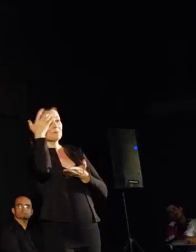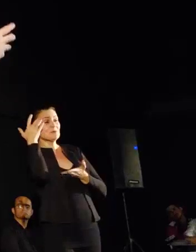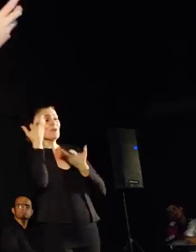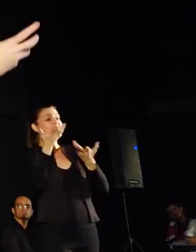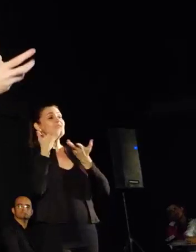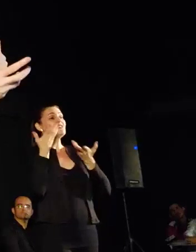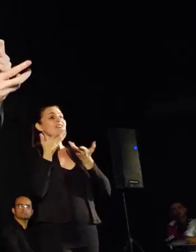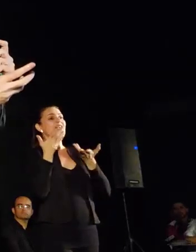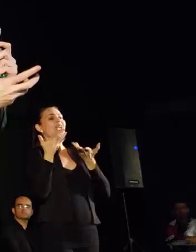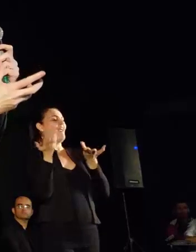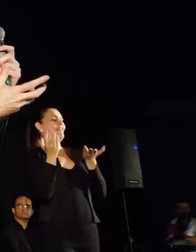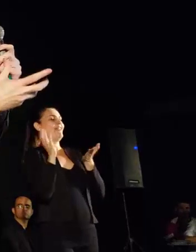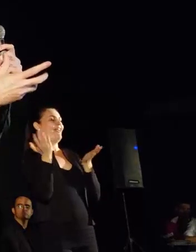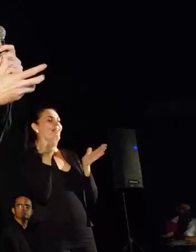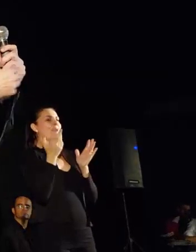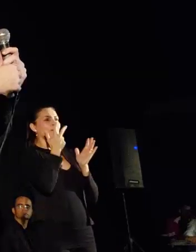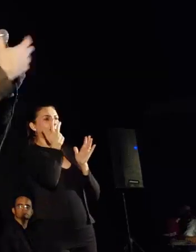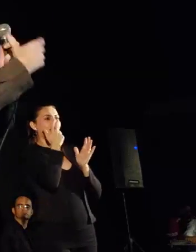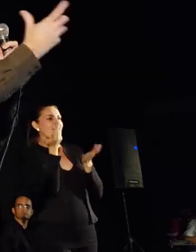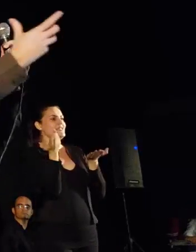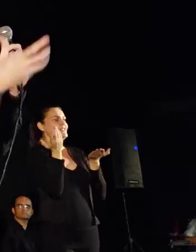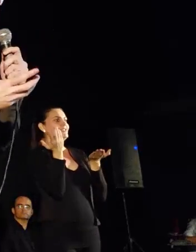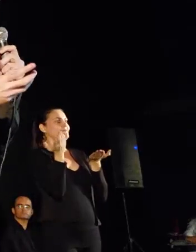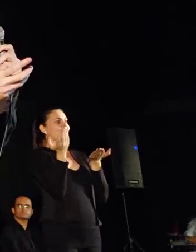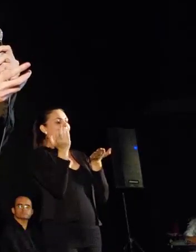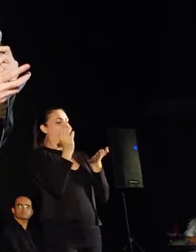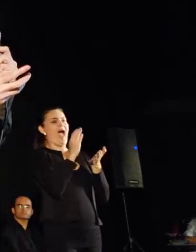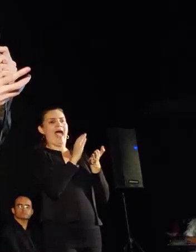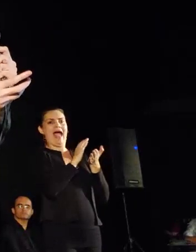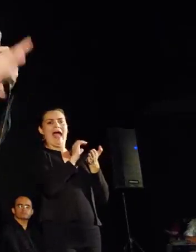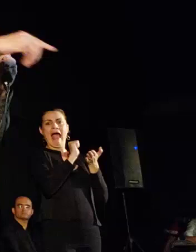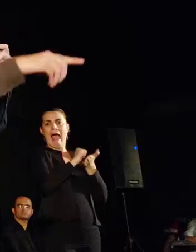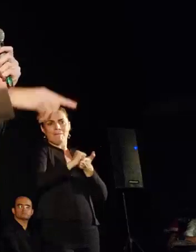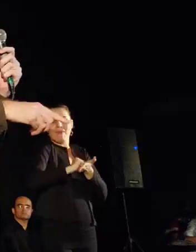de insistir de uma certa maneira que nada ocorreu aqui,